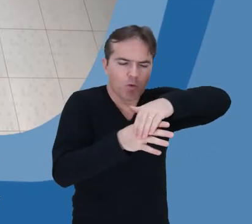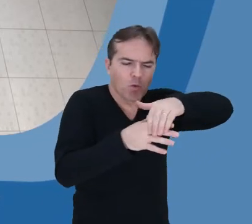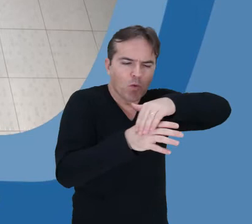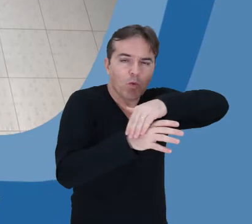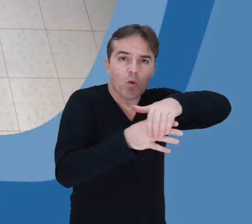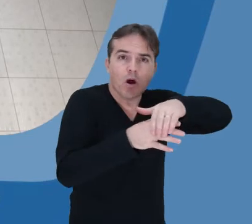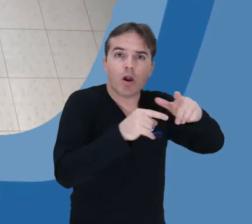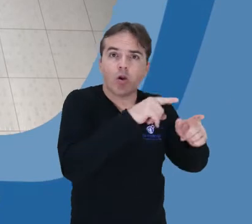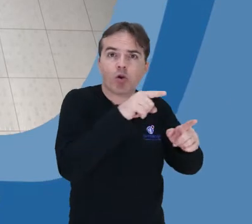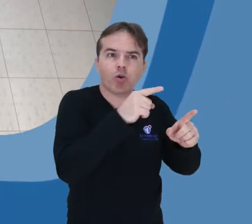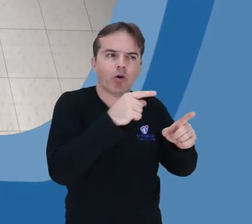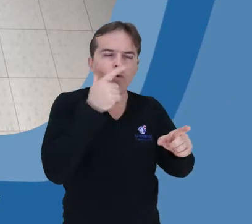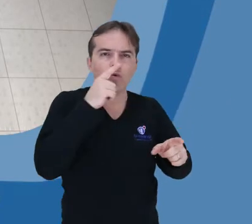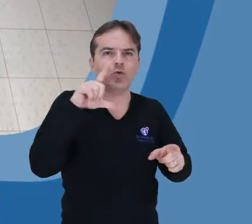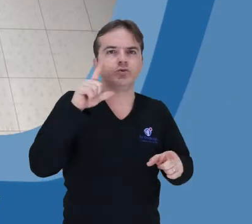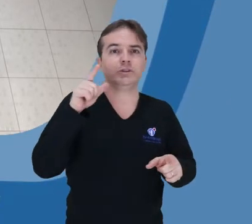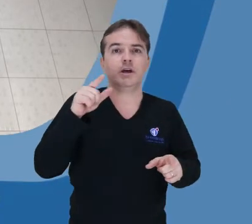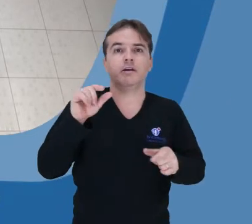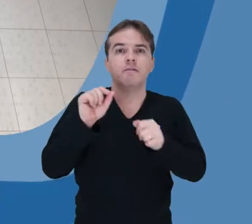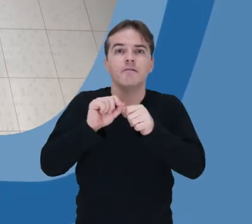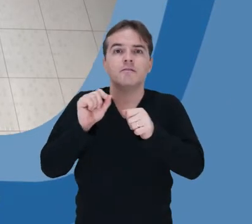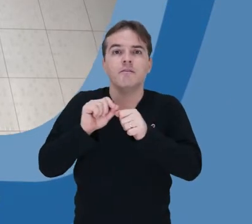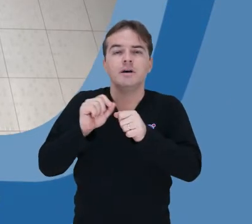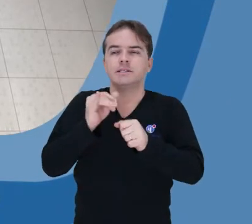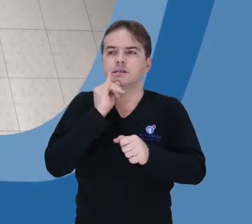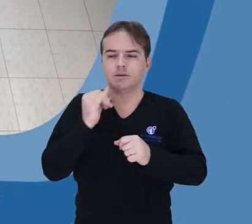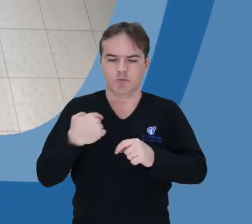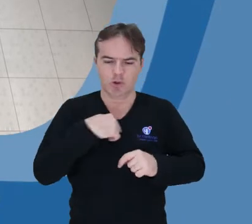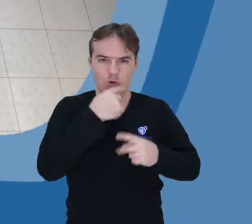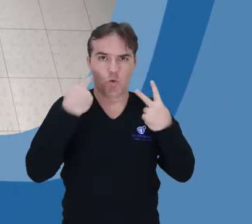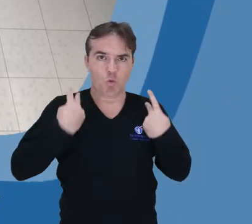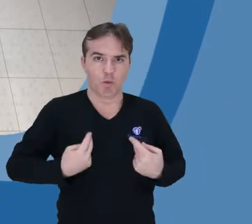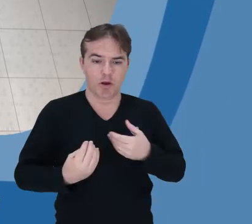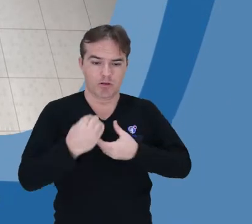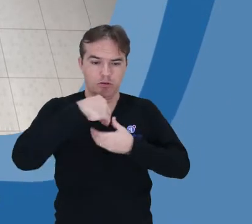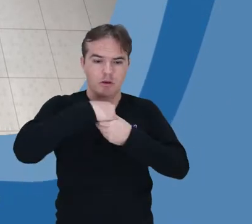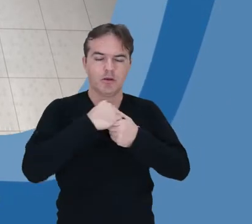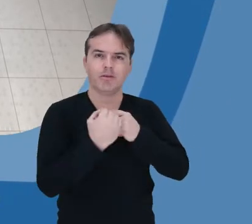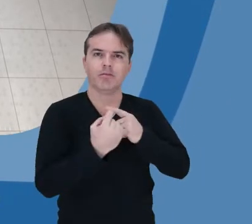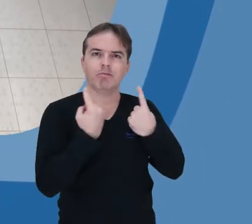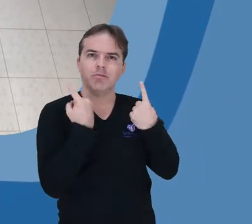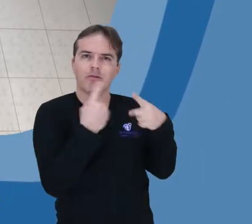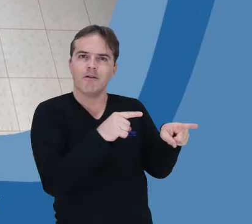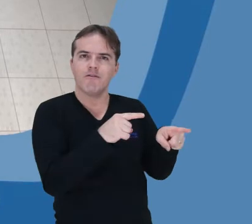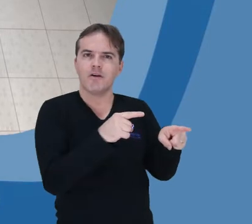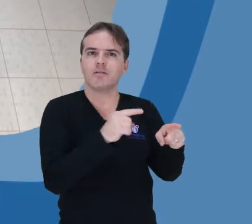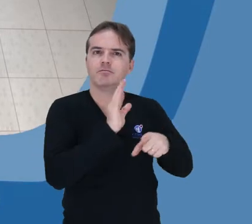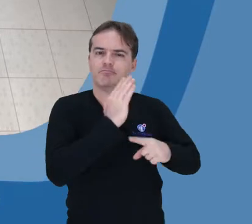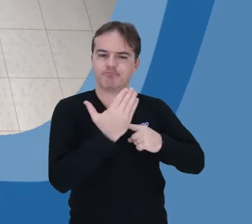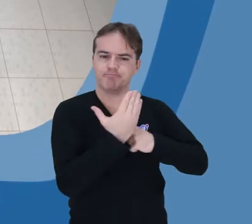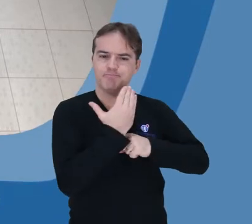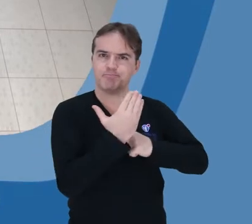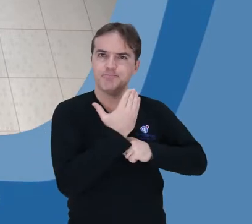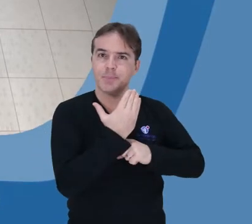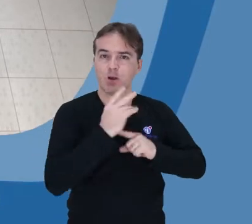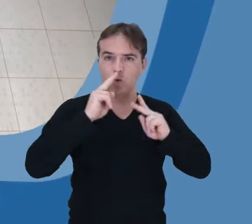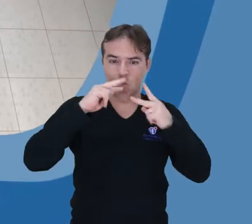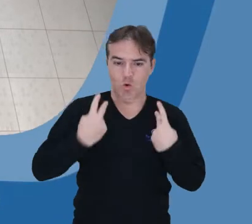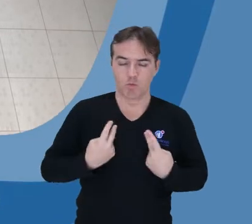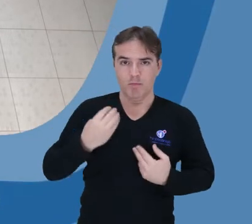gente direciona as nossas linhas de defesa, No caso, sejam elas as linhas de defesa do próprio